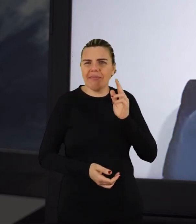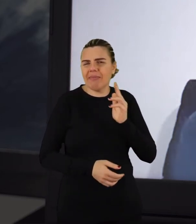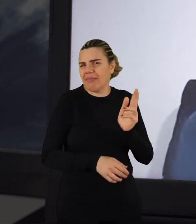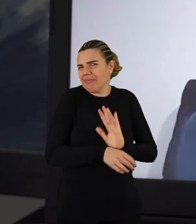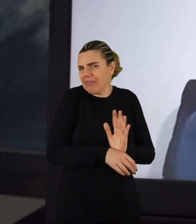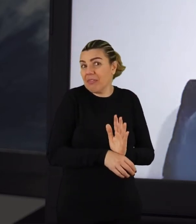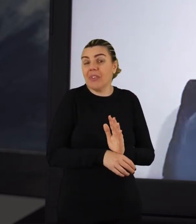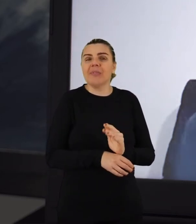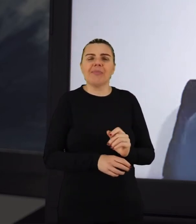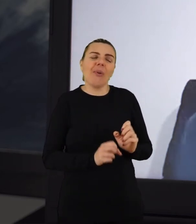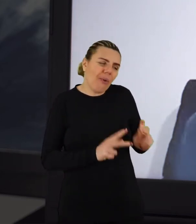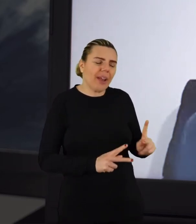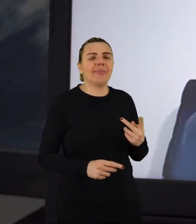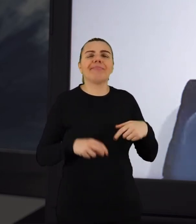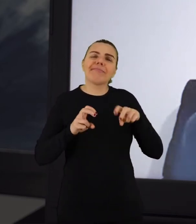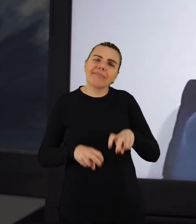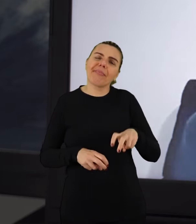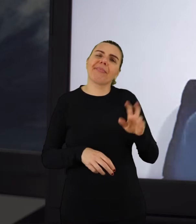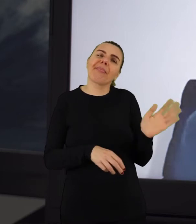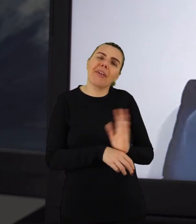Quando o filme começou, eu